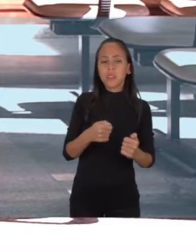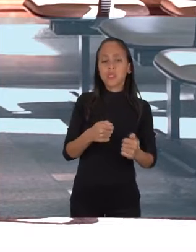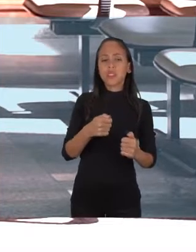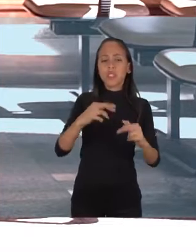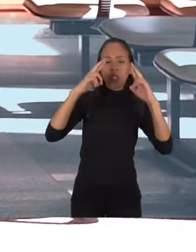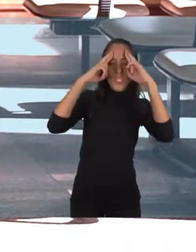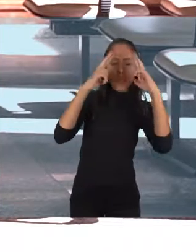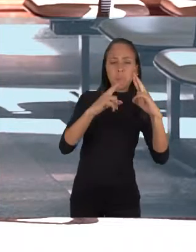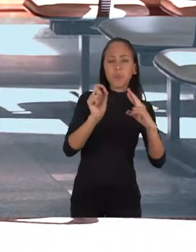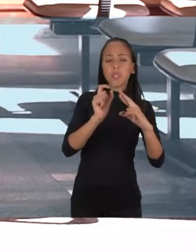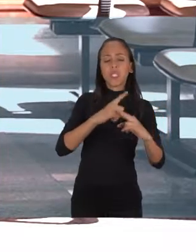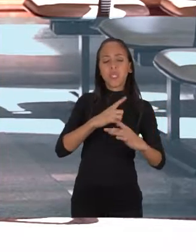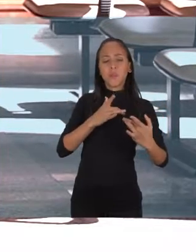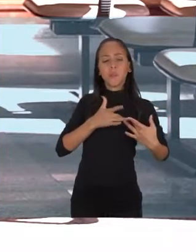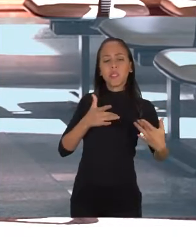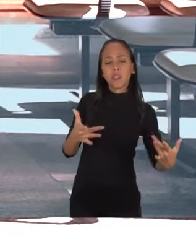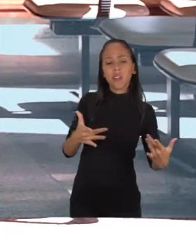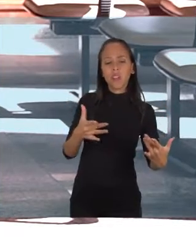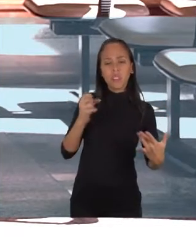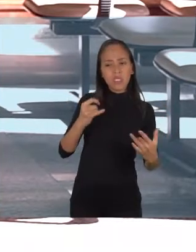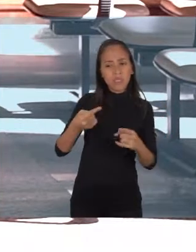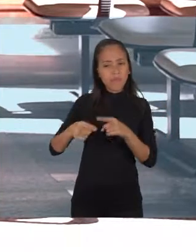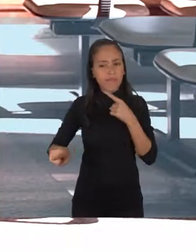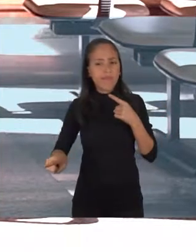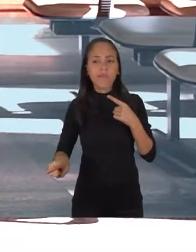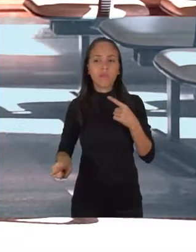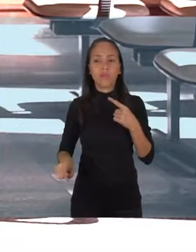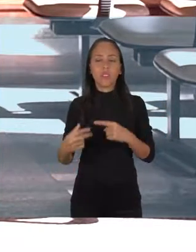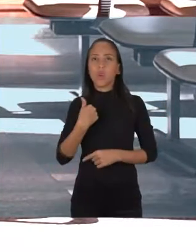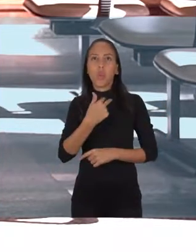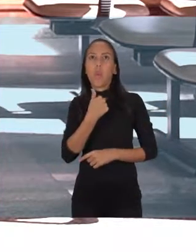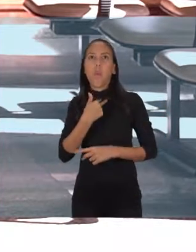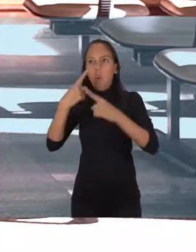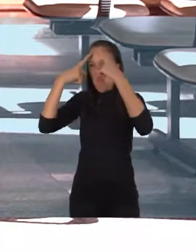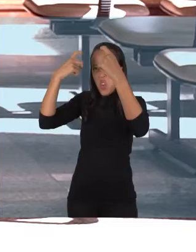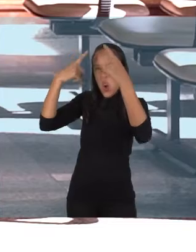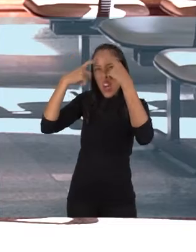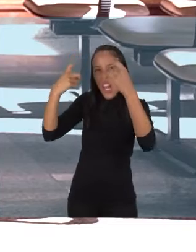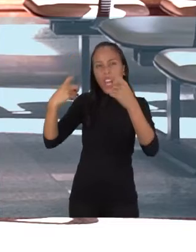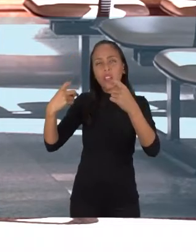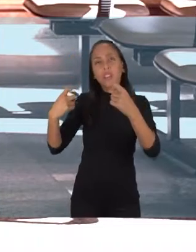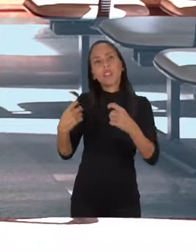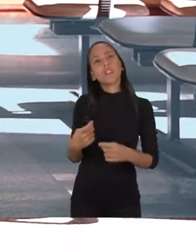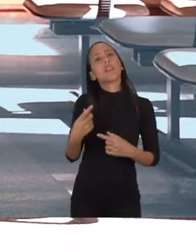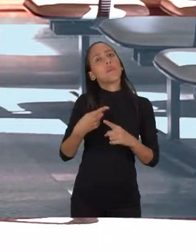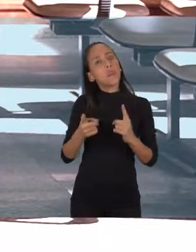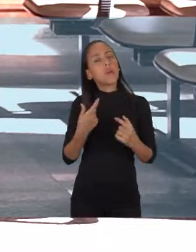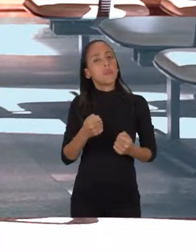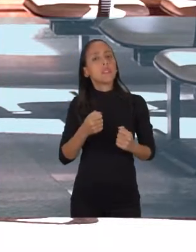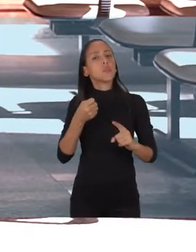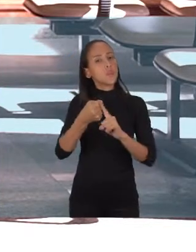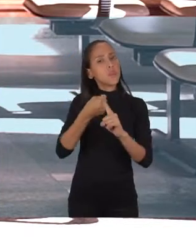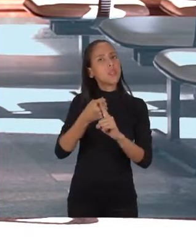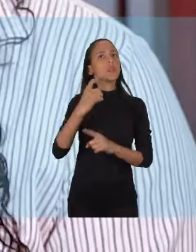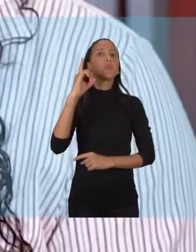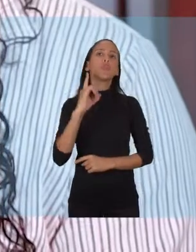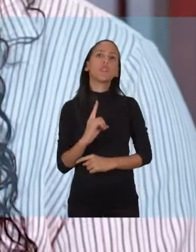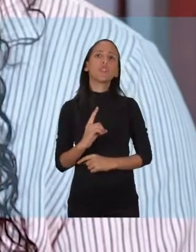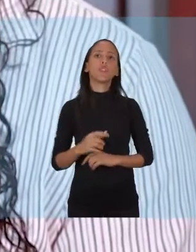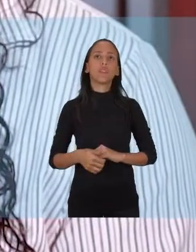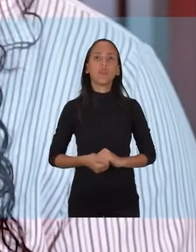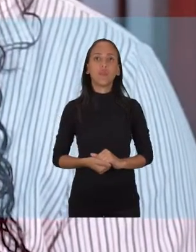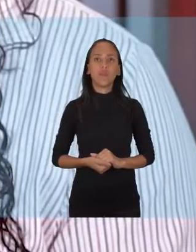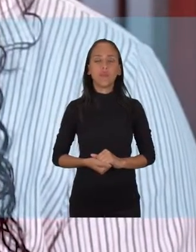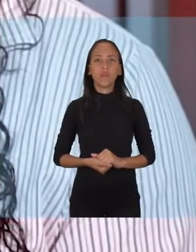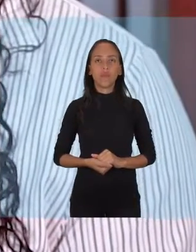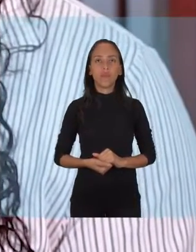Se não está, claro que não é através de um embate violento, mas lutar pelos seus direitos, né?